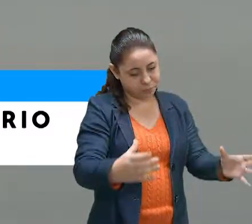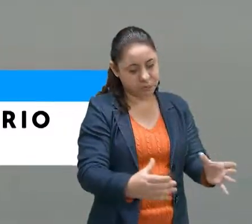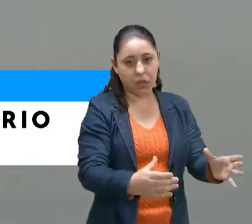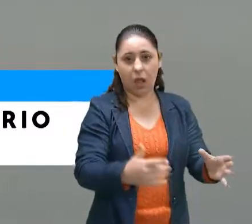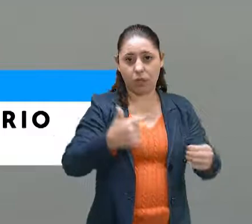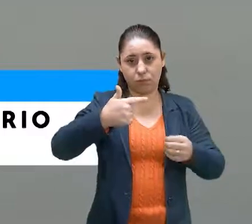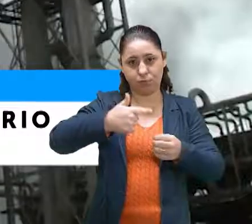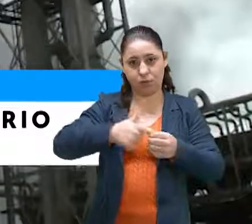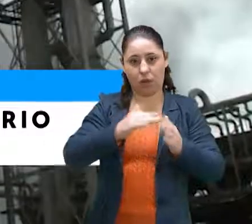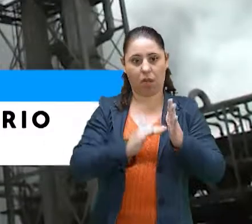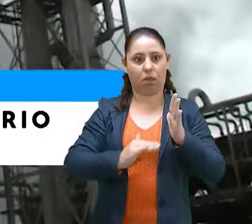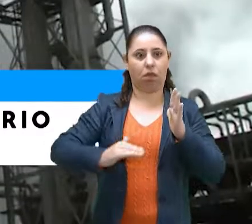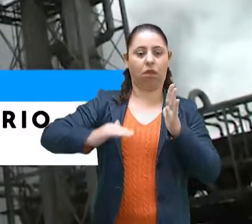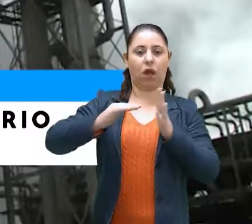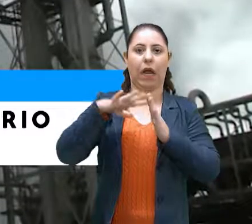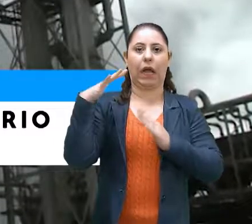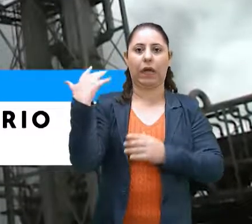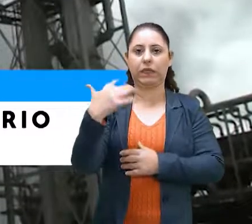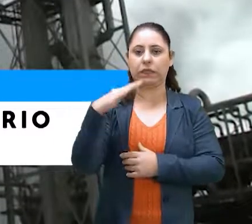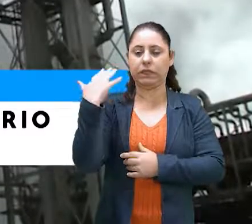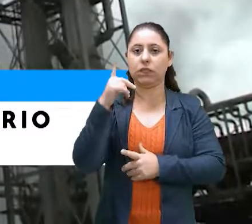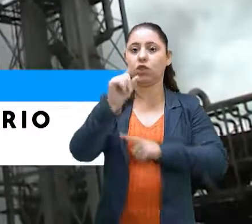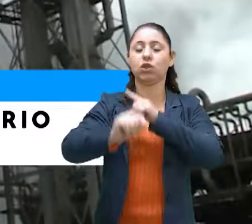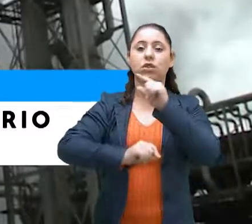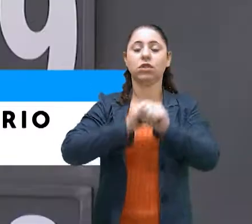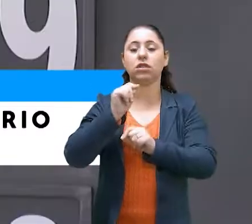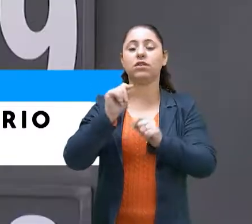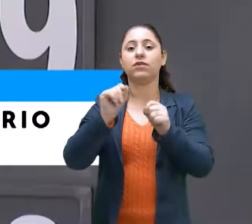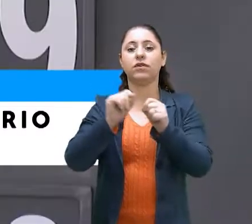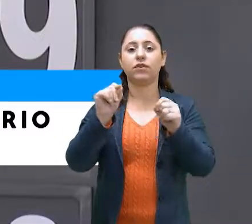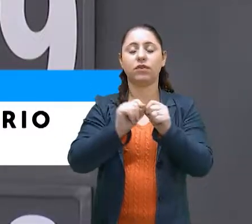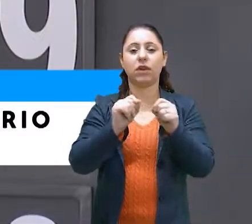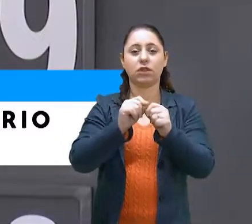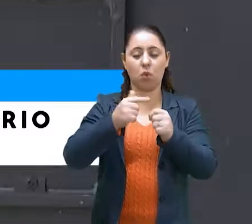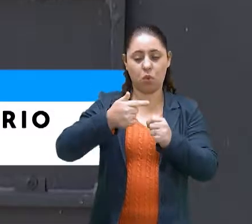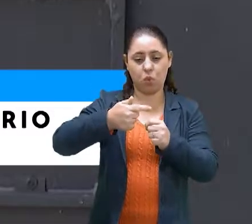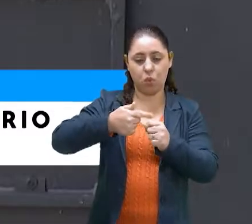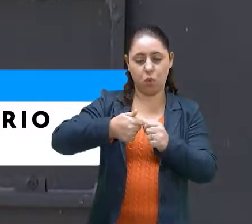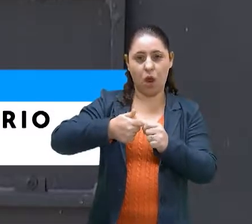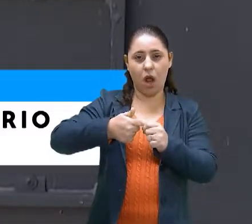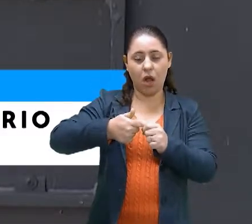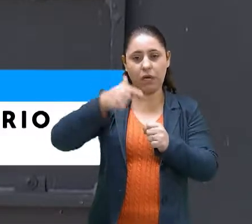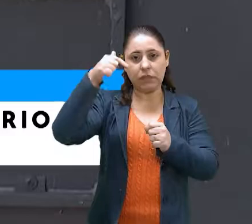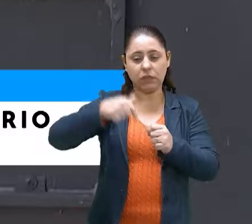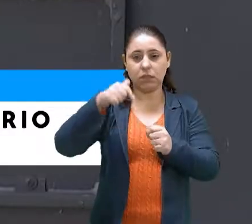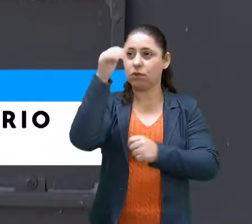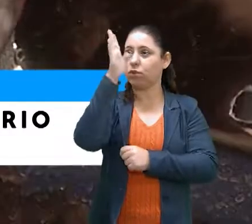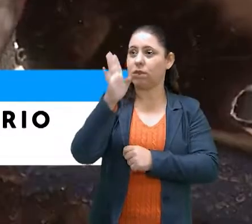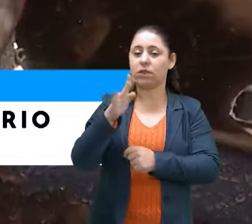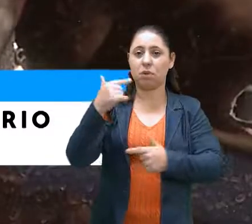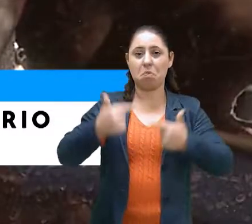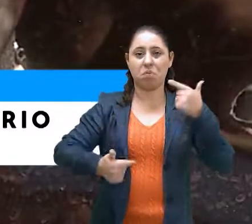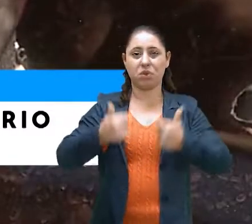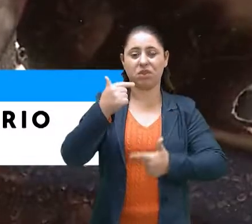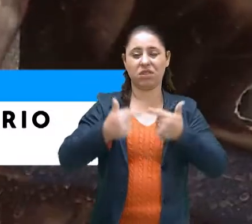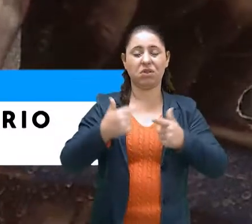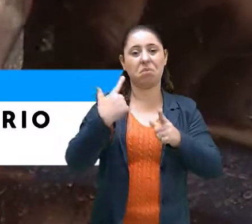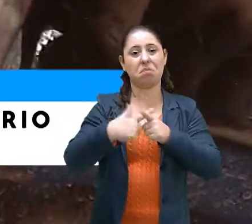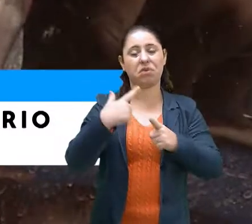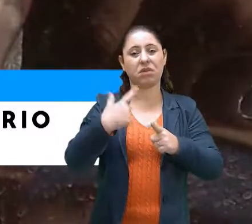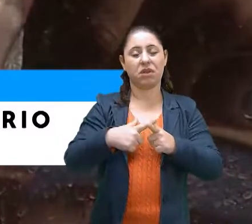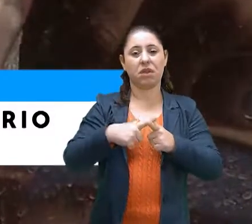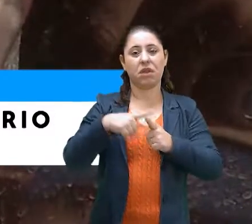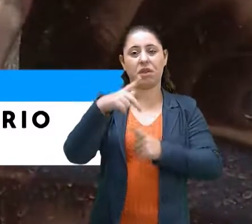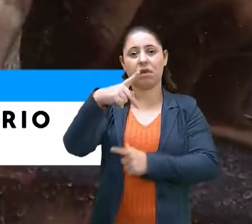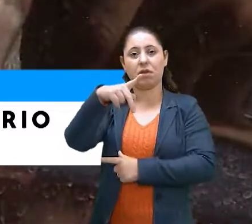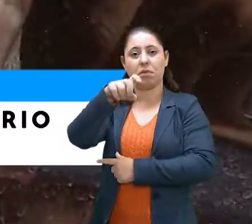em alta. Essa valorização dos contratos futuros influencia os preços dos combustíveis no Brasil por causa da política de